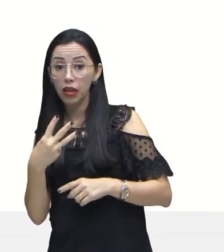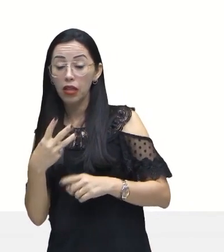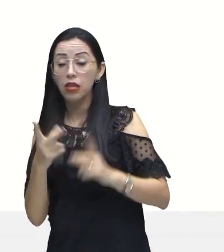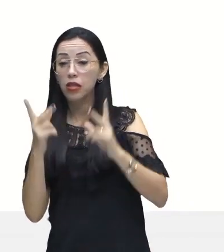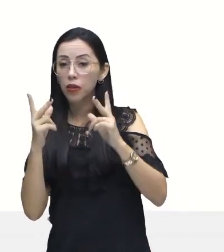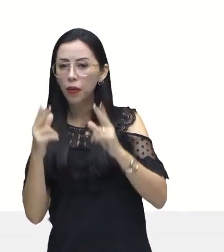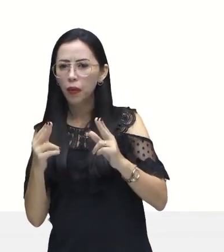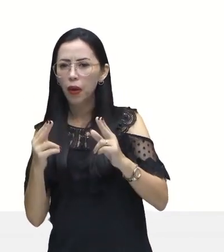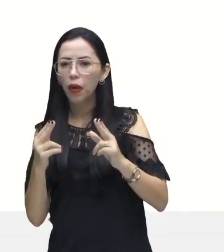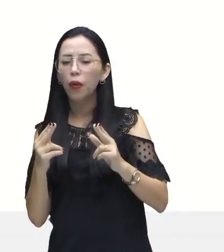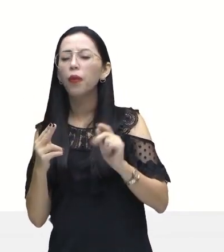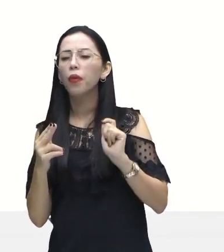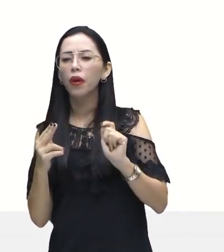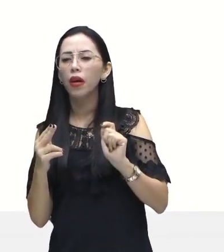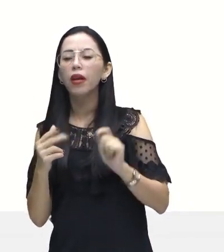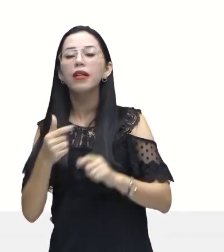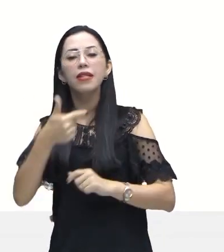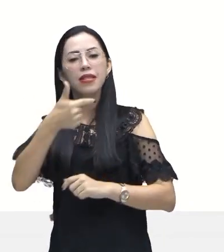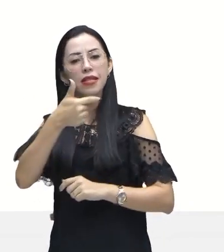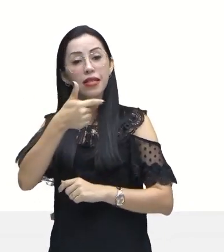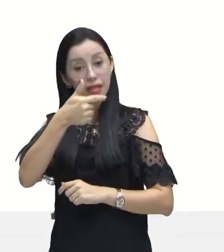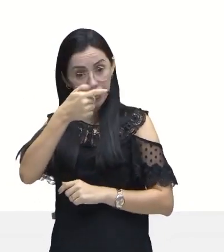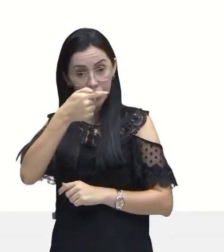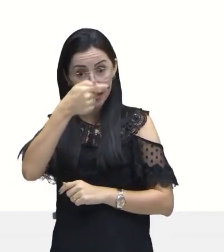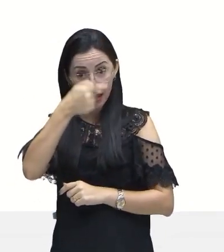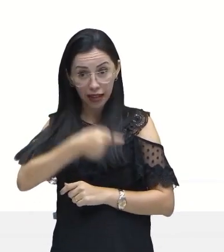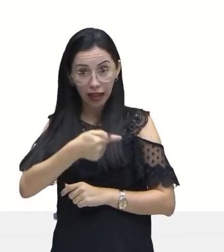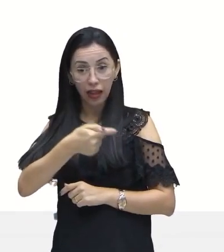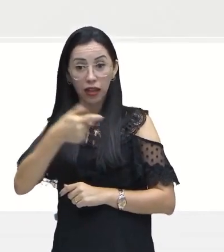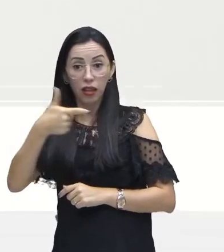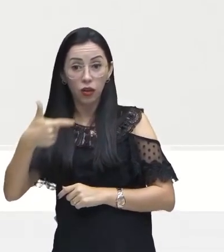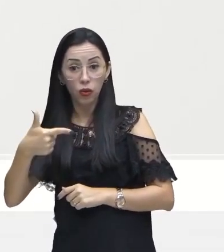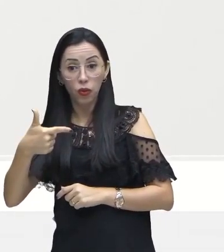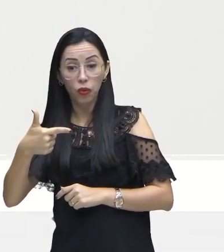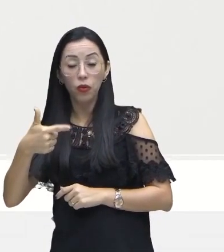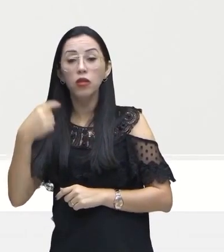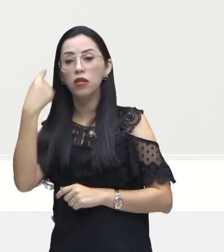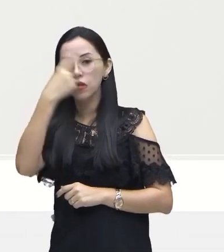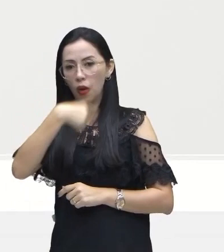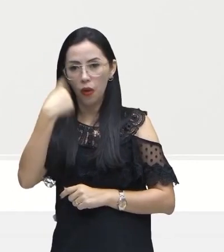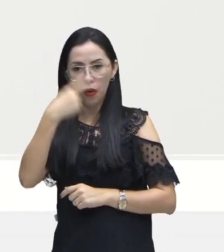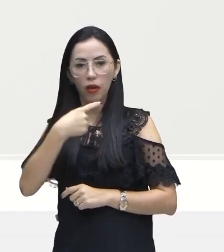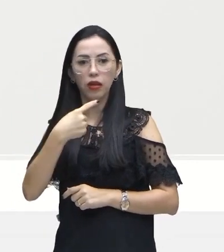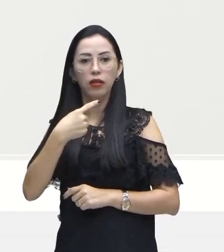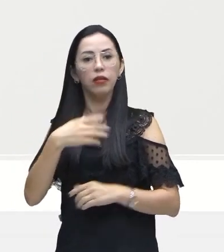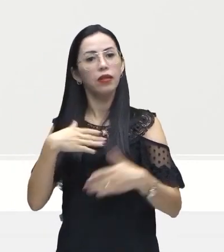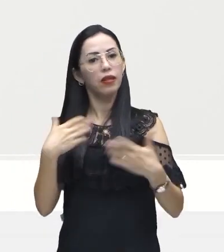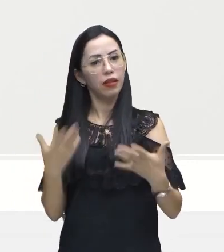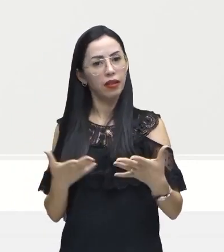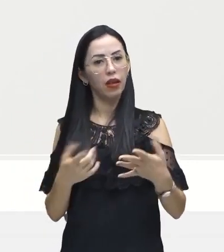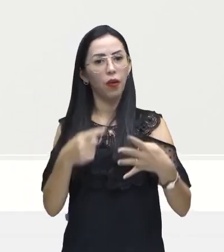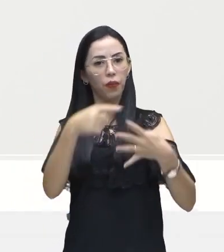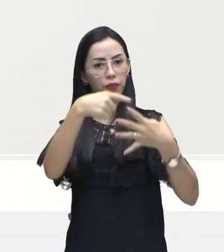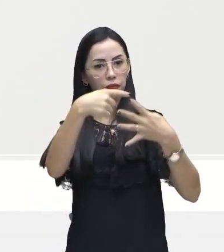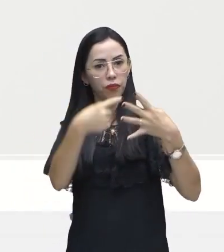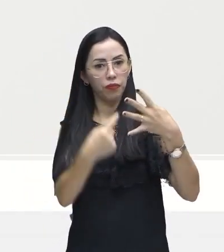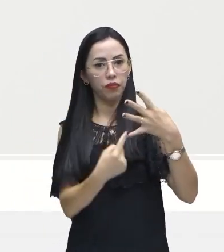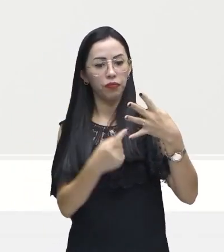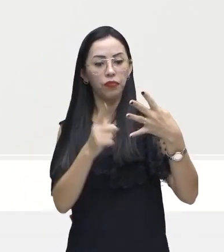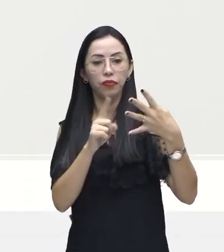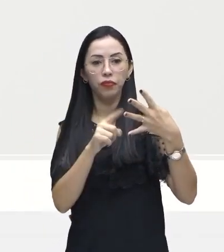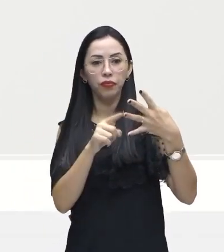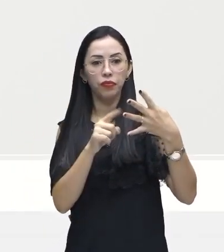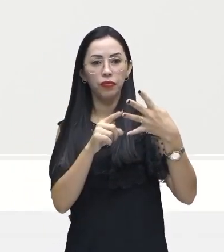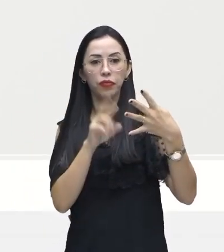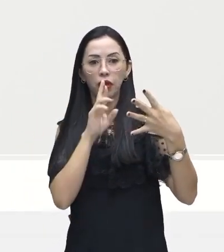a quanto? 72 horas. Muito bem. Então, 3 dias tem o